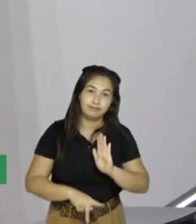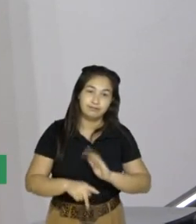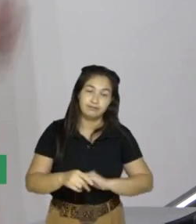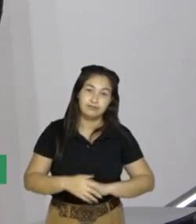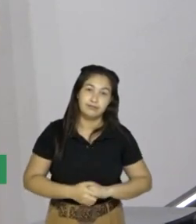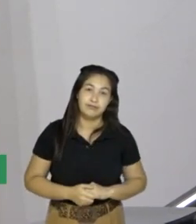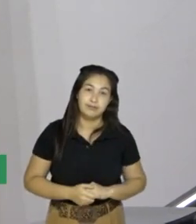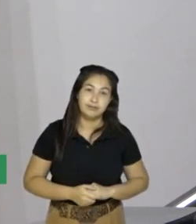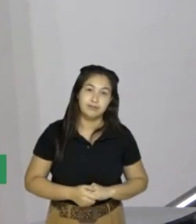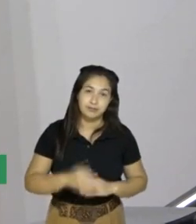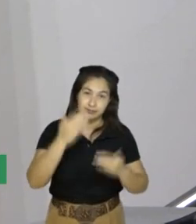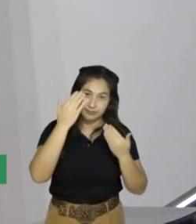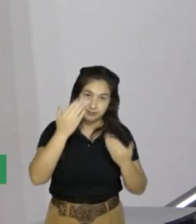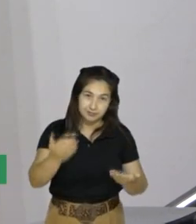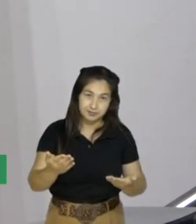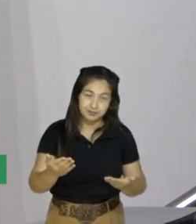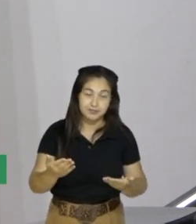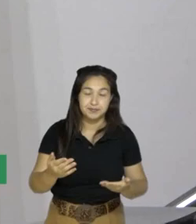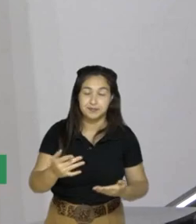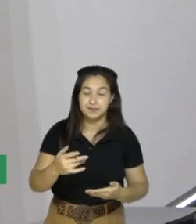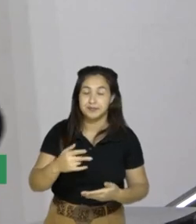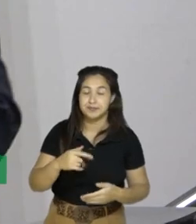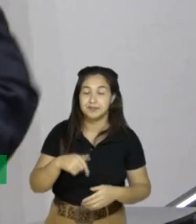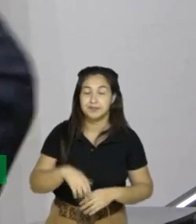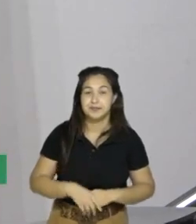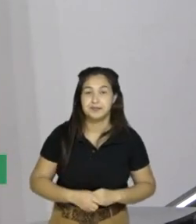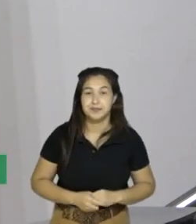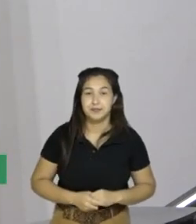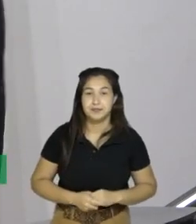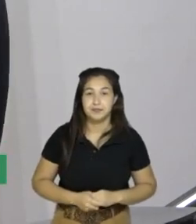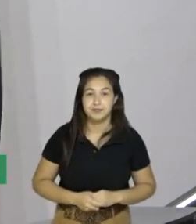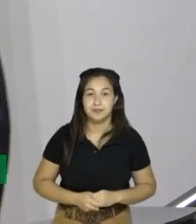Ademar Muito obrigado senhor presidente pela oportunidade